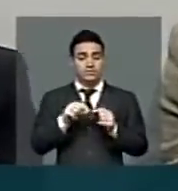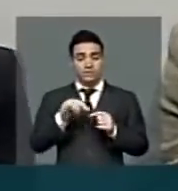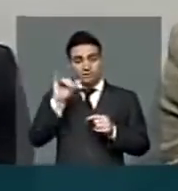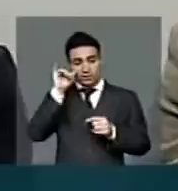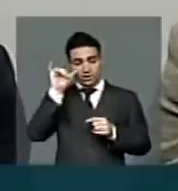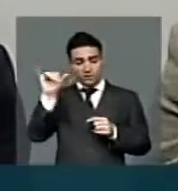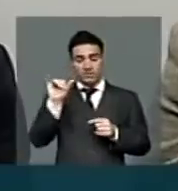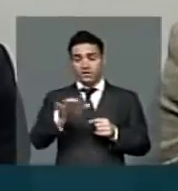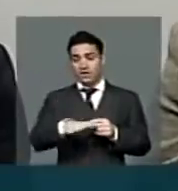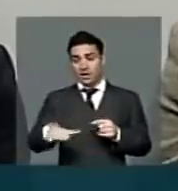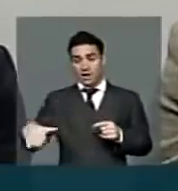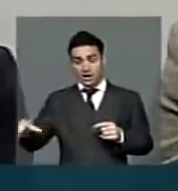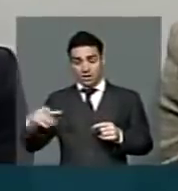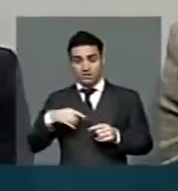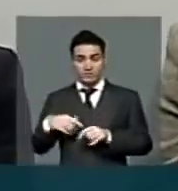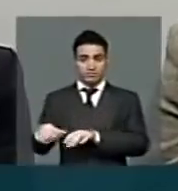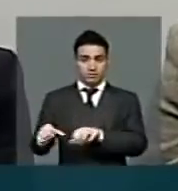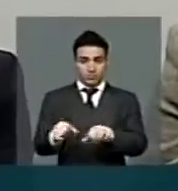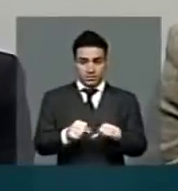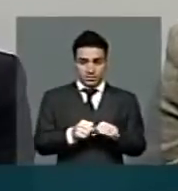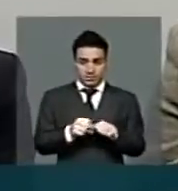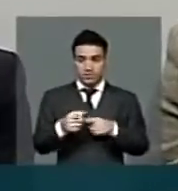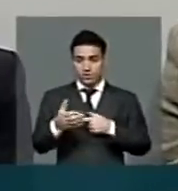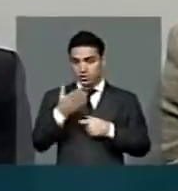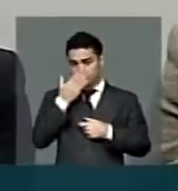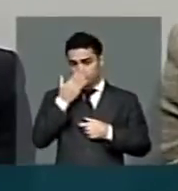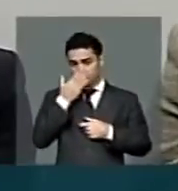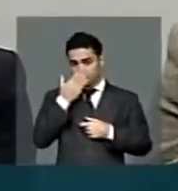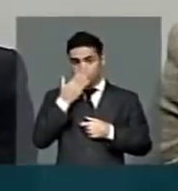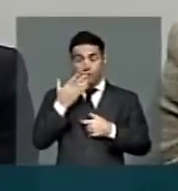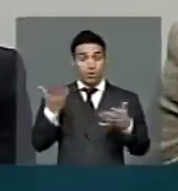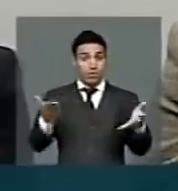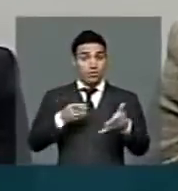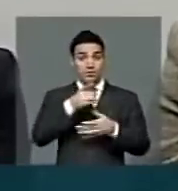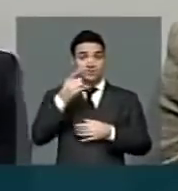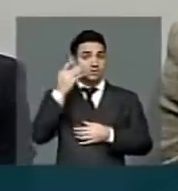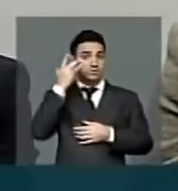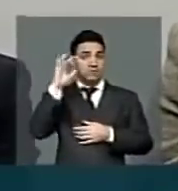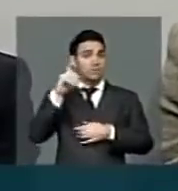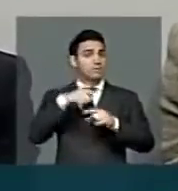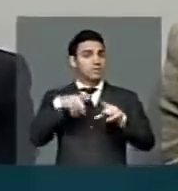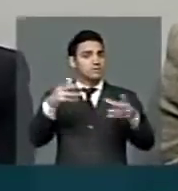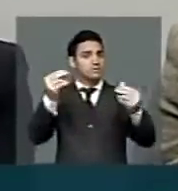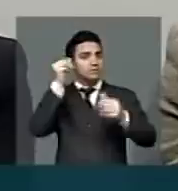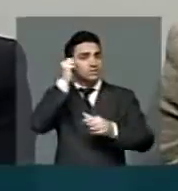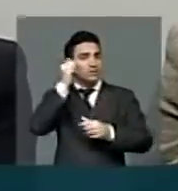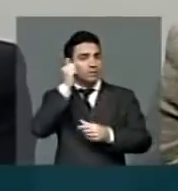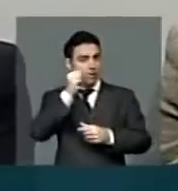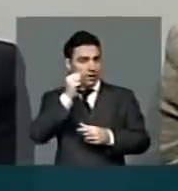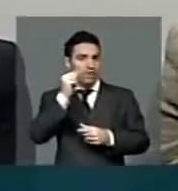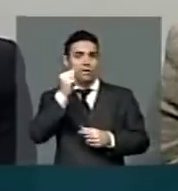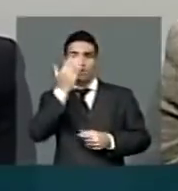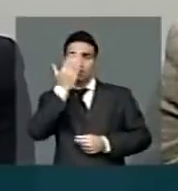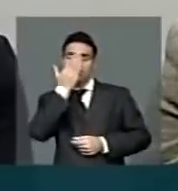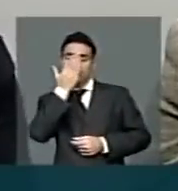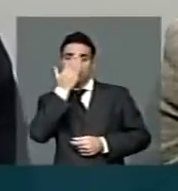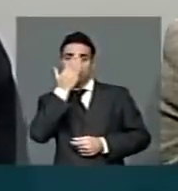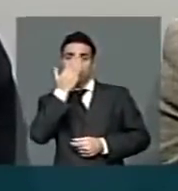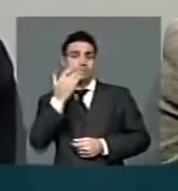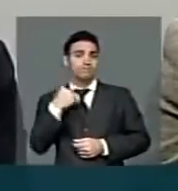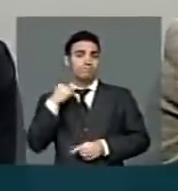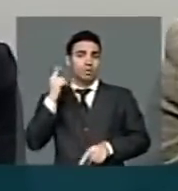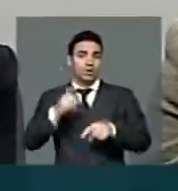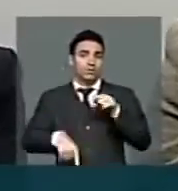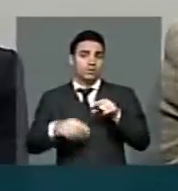mulheres e de crianças e adolescentes, porque hoje, talvez vocês não saibam, mas muitas mulheres prostitutas são impedidas de